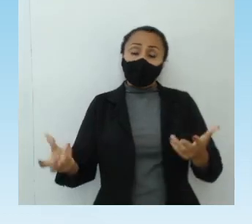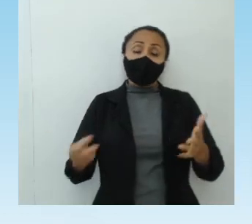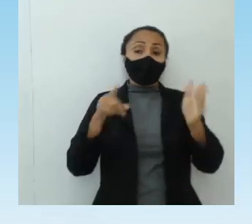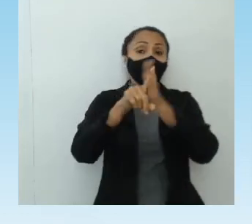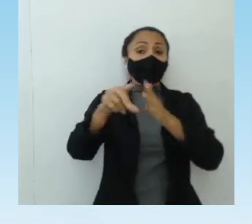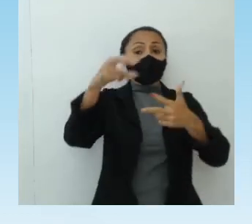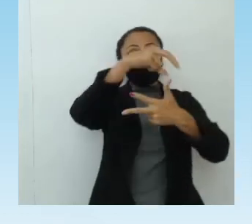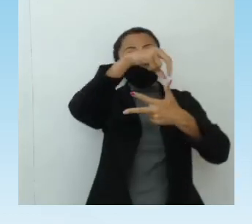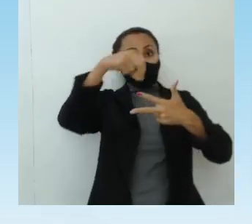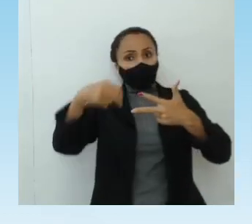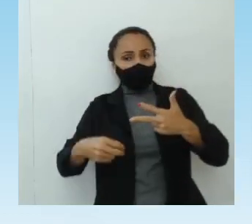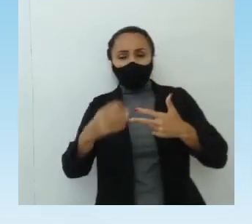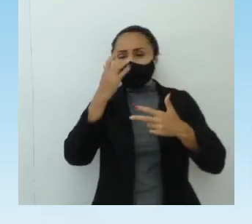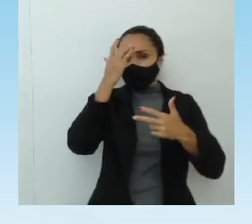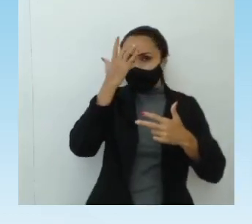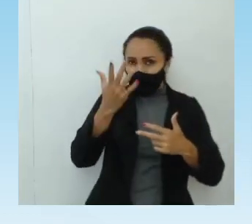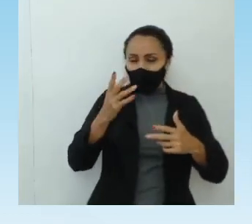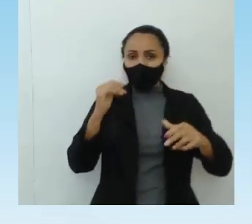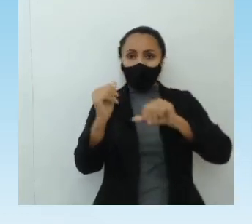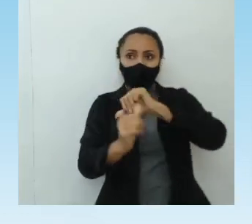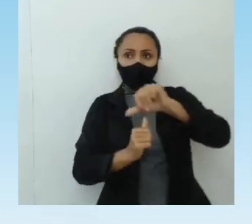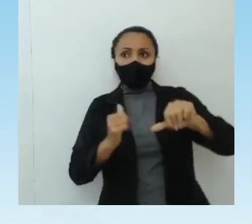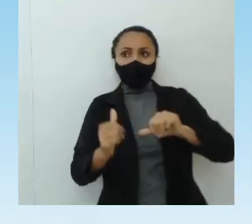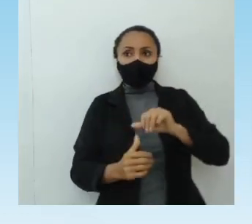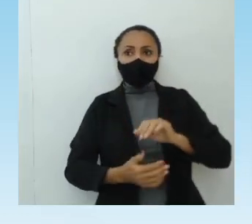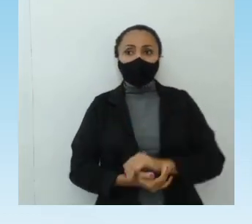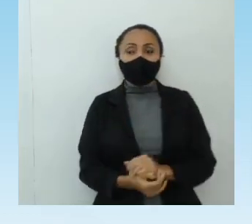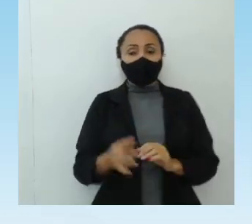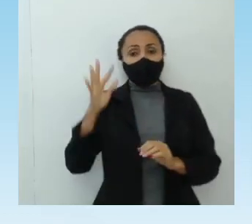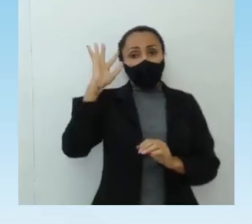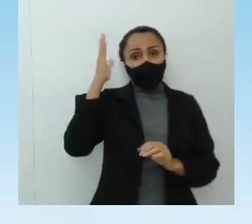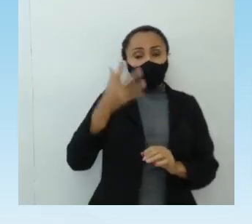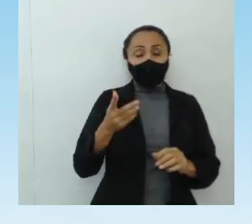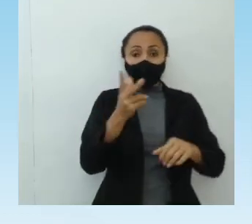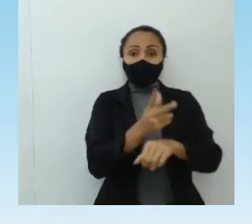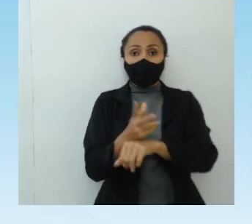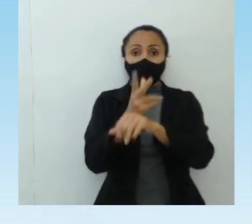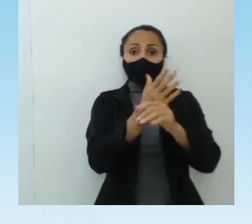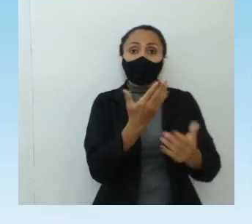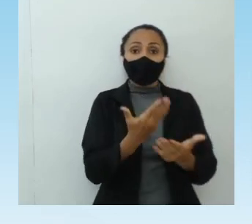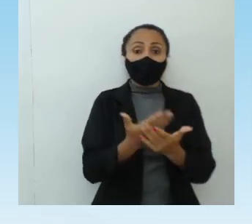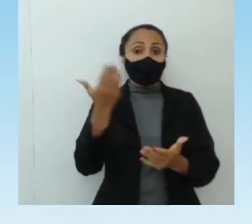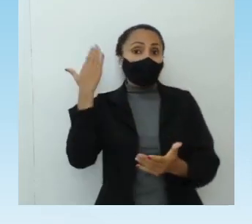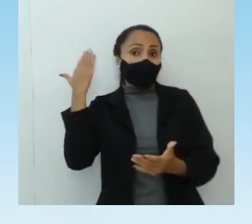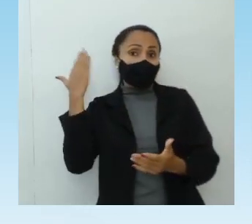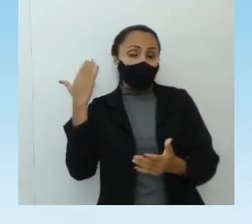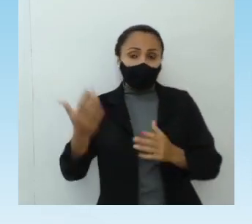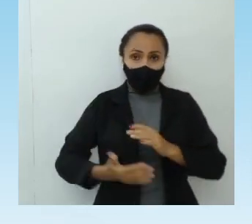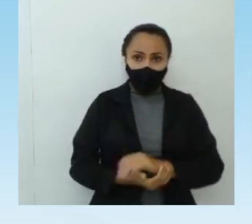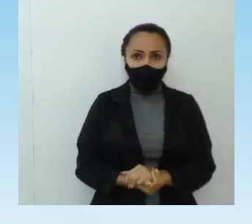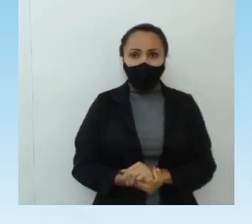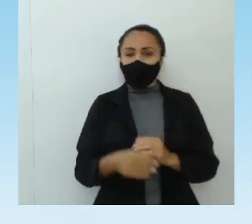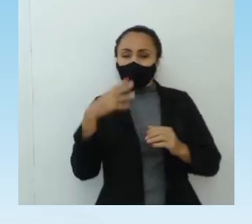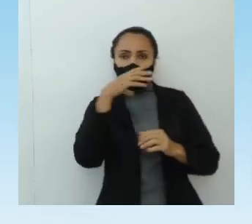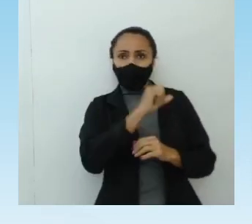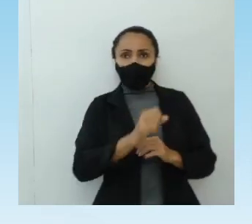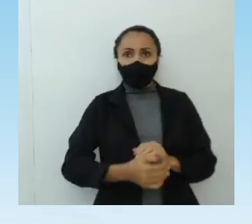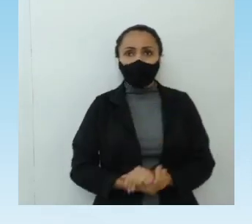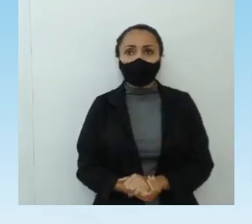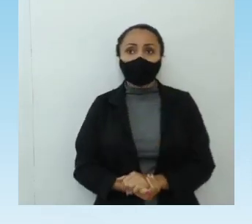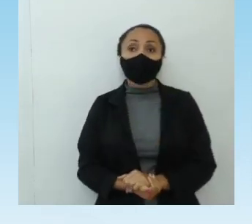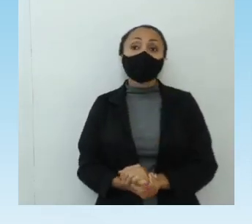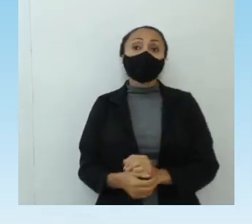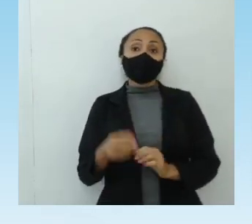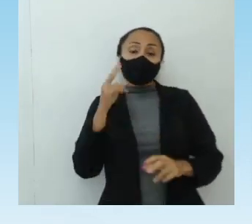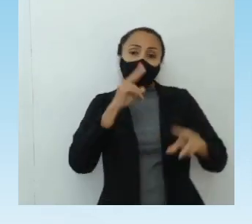de transformações geométricas, que eu já resolvi de uma videoaula passada, mas eu vou trazer para vocês e dá tempo, é rapidão, tá? Vou ler